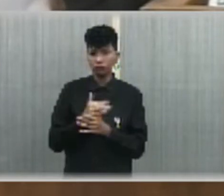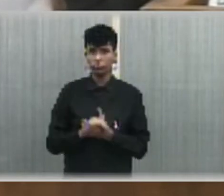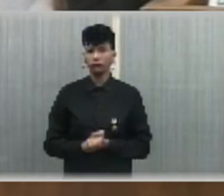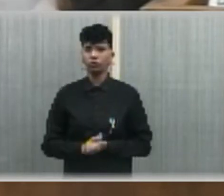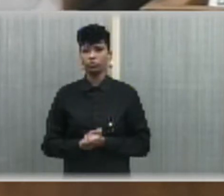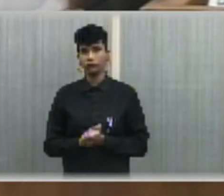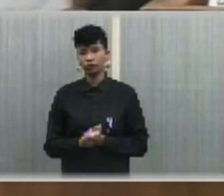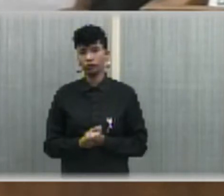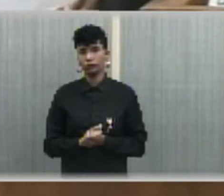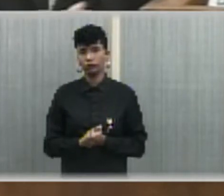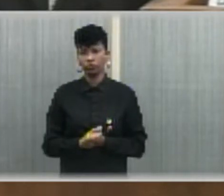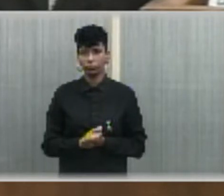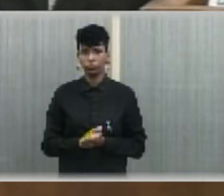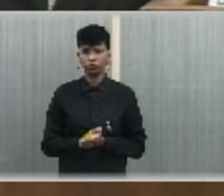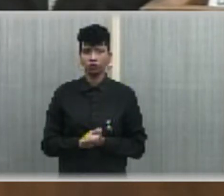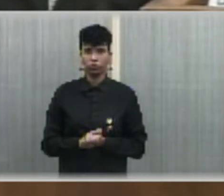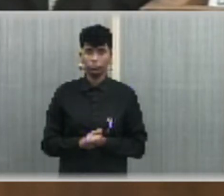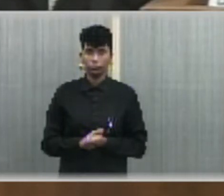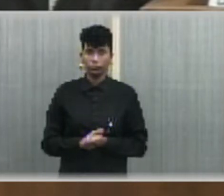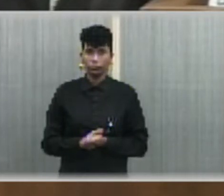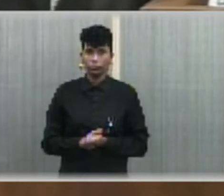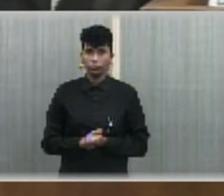porventura existente.